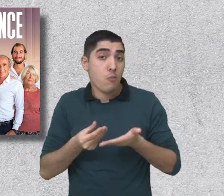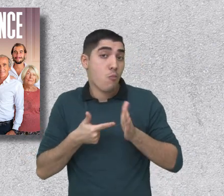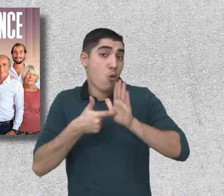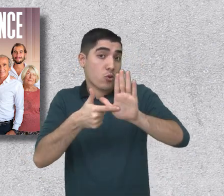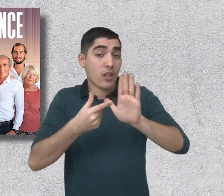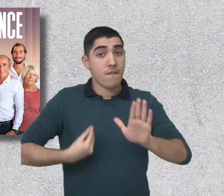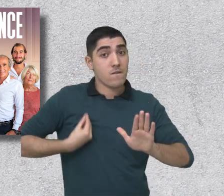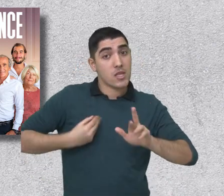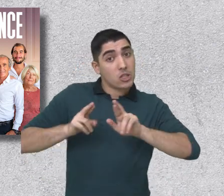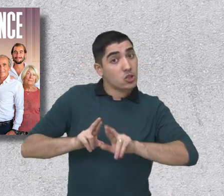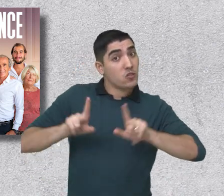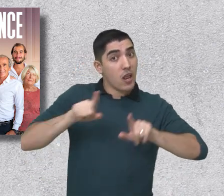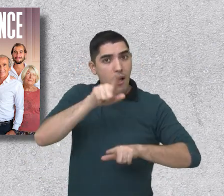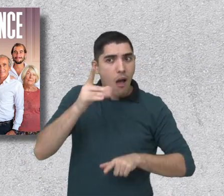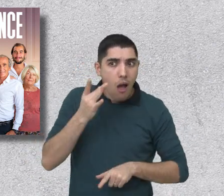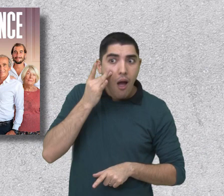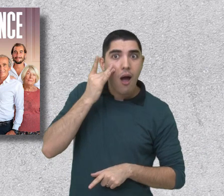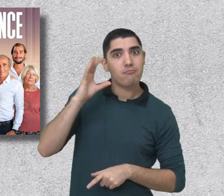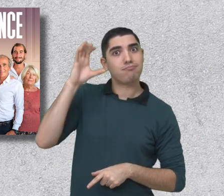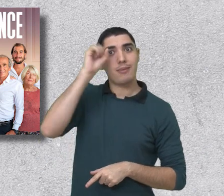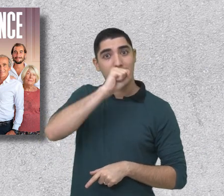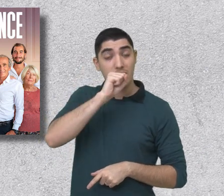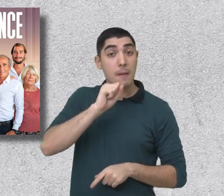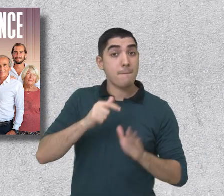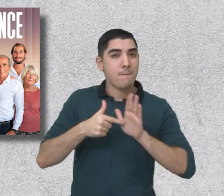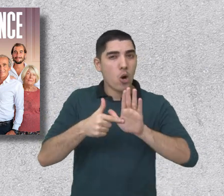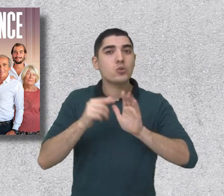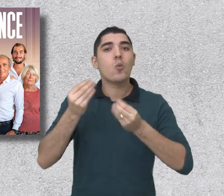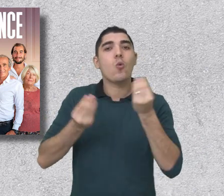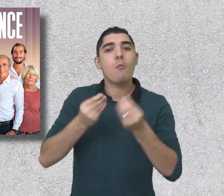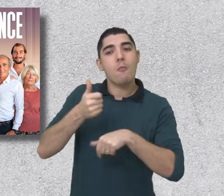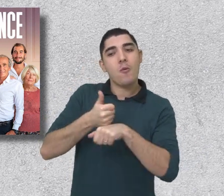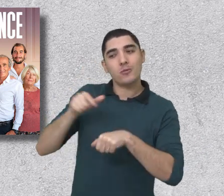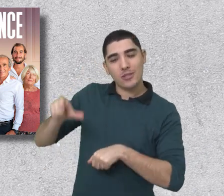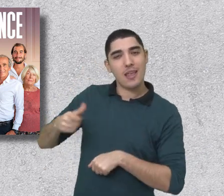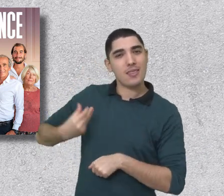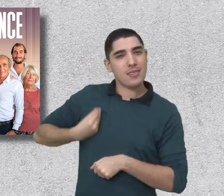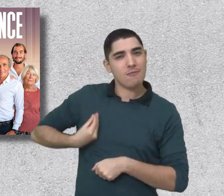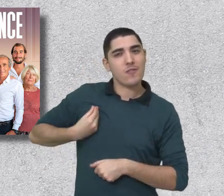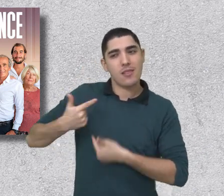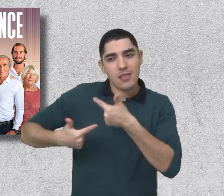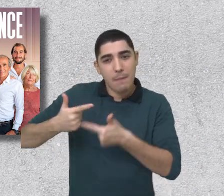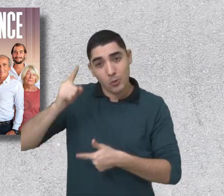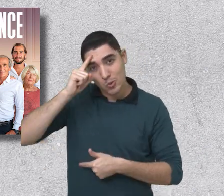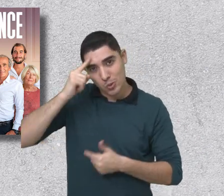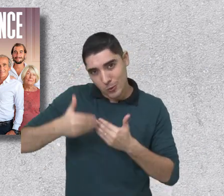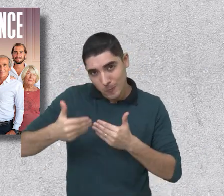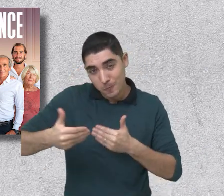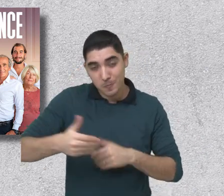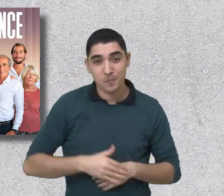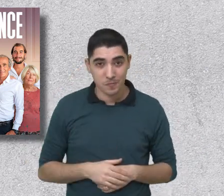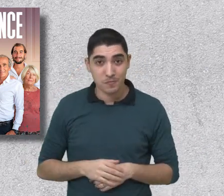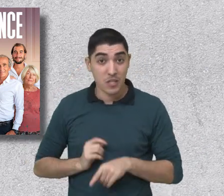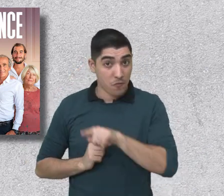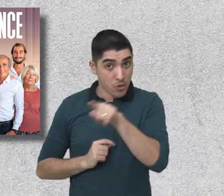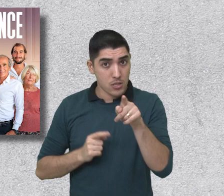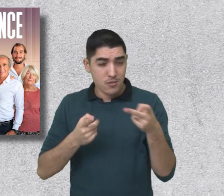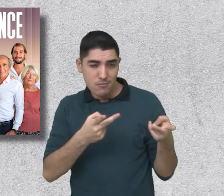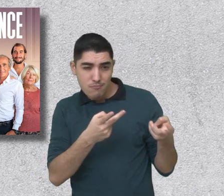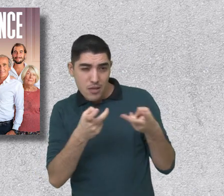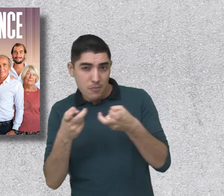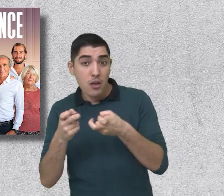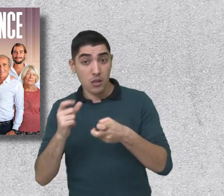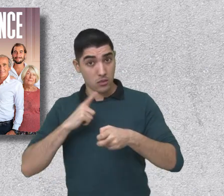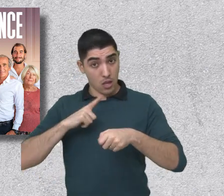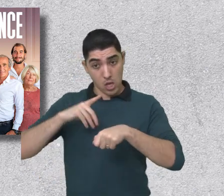uma realidade diferente da que você imagina trabalhar, mas mostram o dia a dia de corretores, diferentes oportunidades e nichos. E você vai